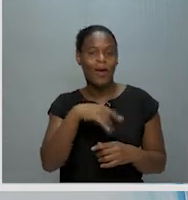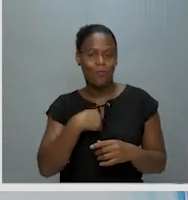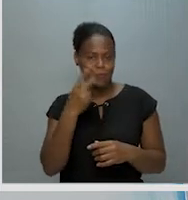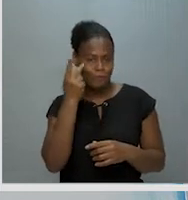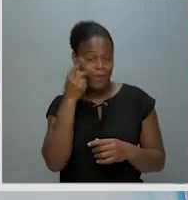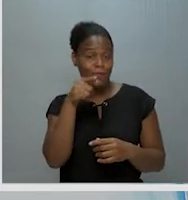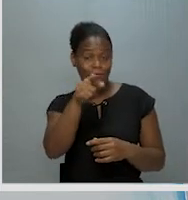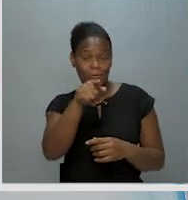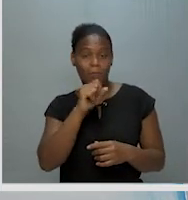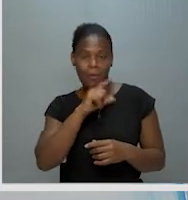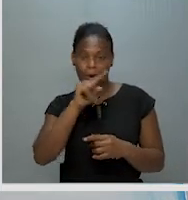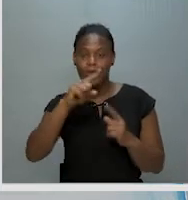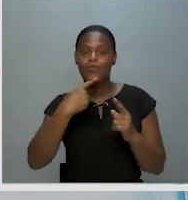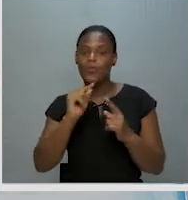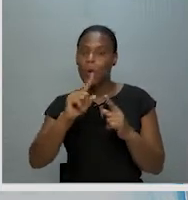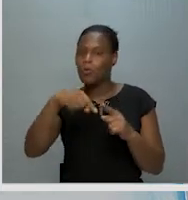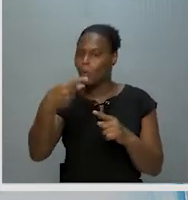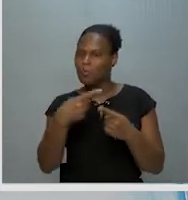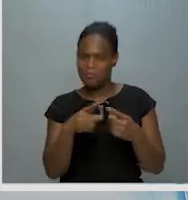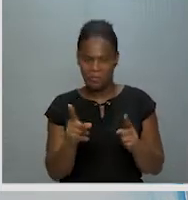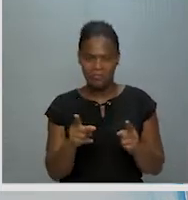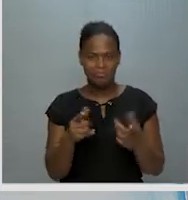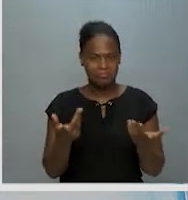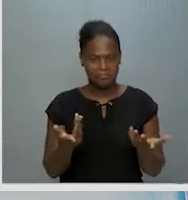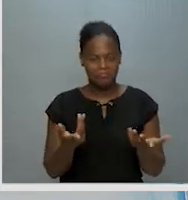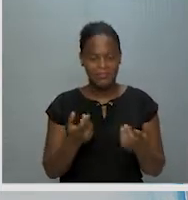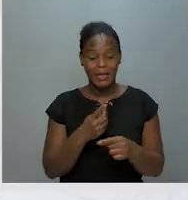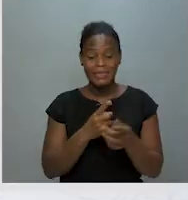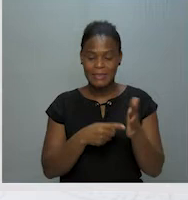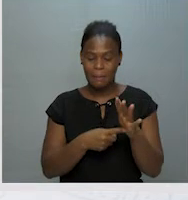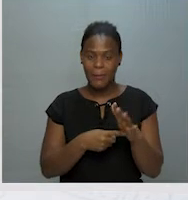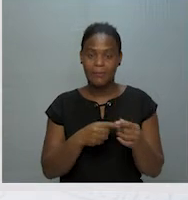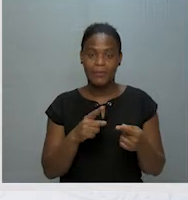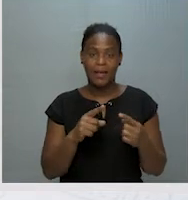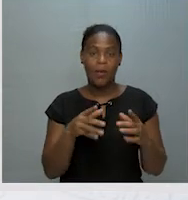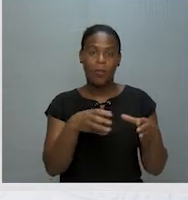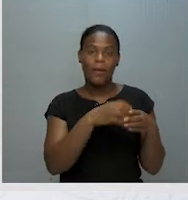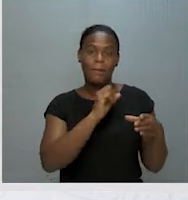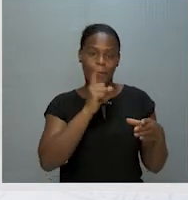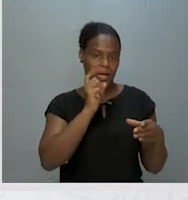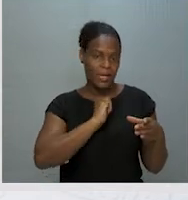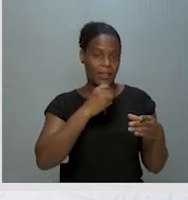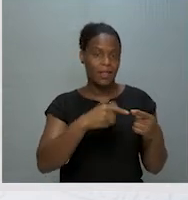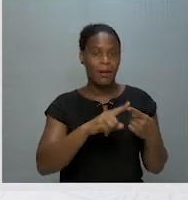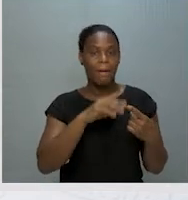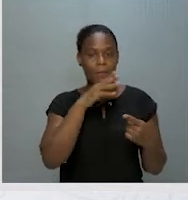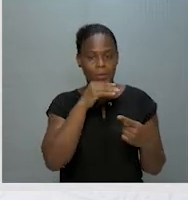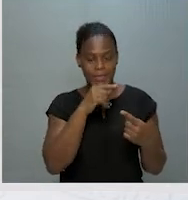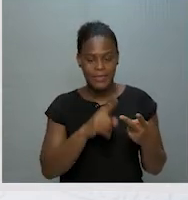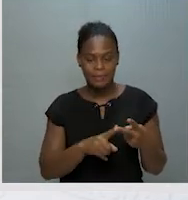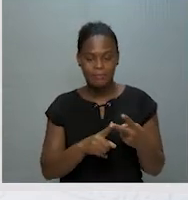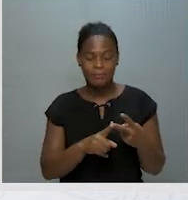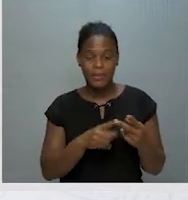vocês podem ter outros nomes, tá bem? E, por exemplo, na minha comunidade eu tenho a